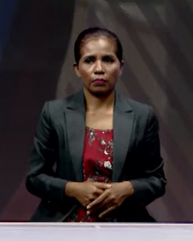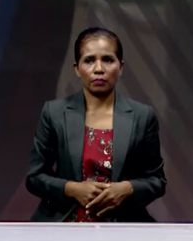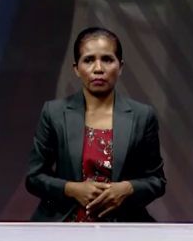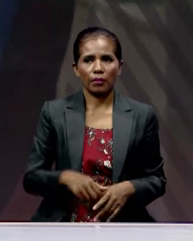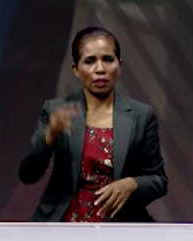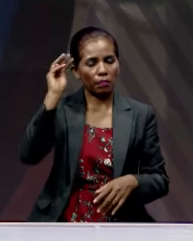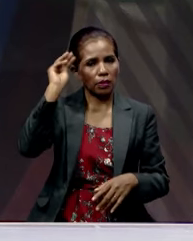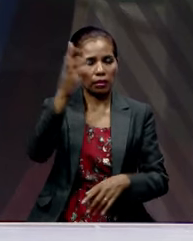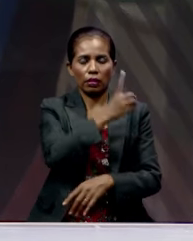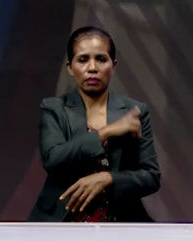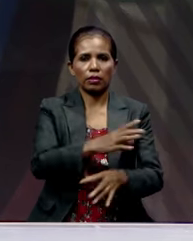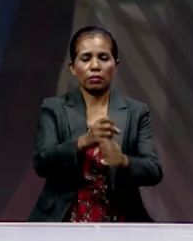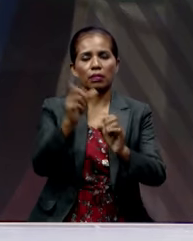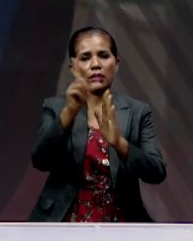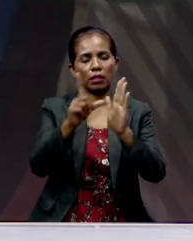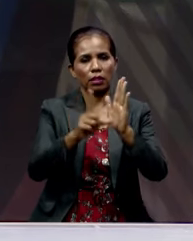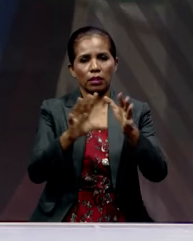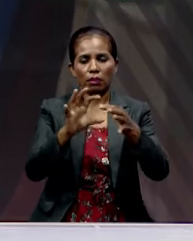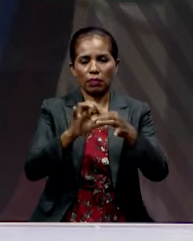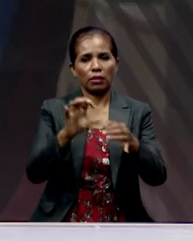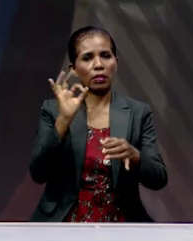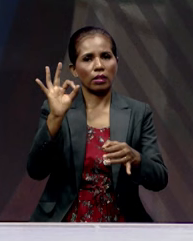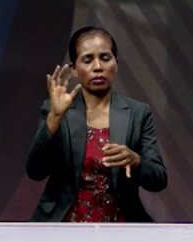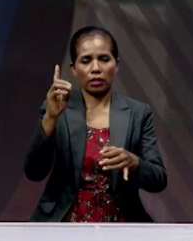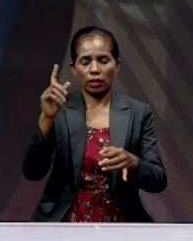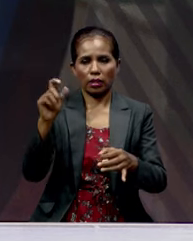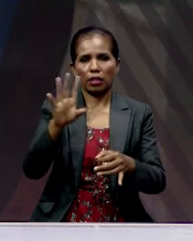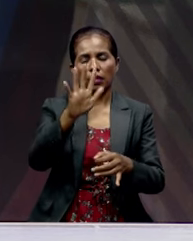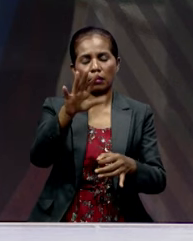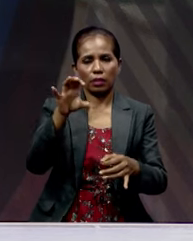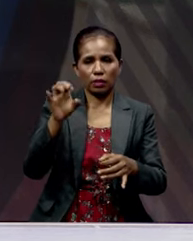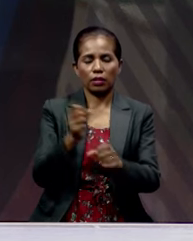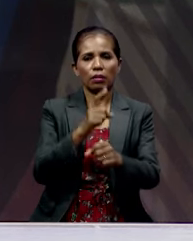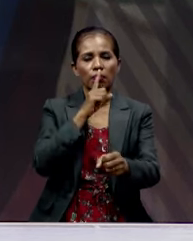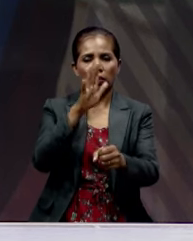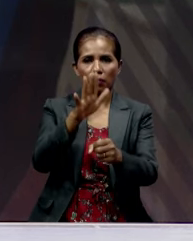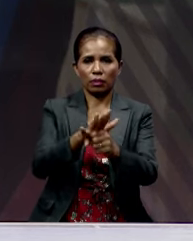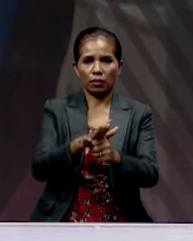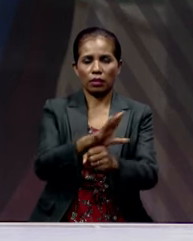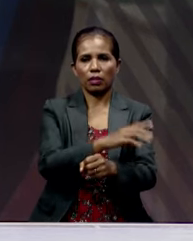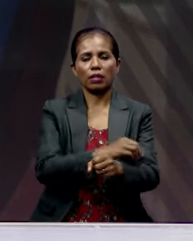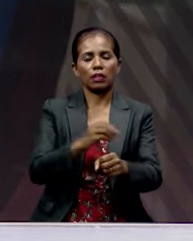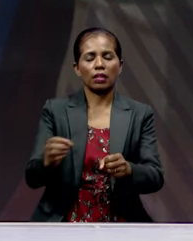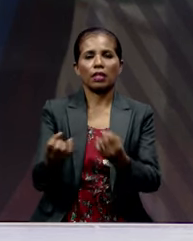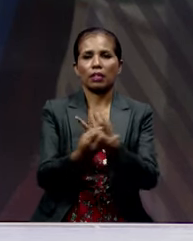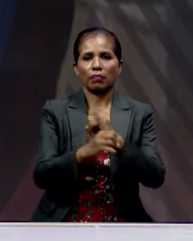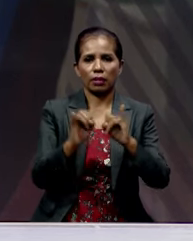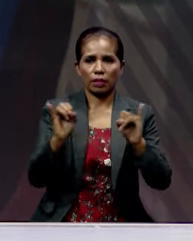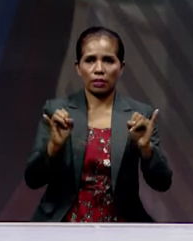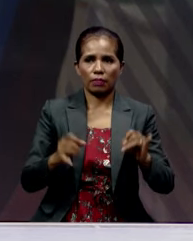Ministro da Defesa Simona Lista, membro FFTLI, Atos Lima Resin, nebesse ralo juramento e a loro proclamação independência.